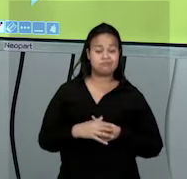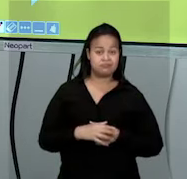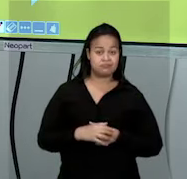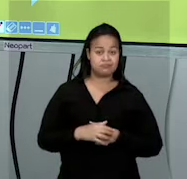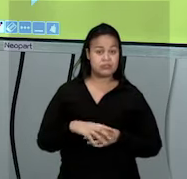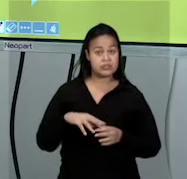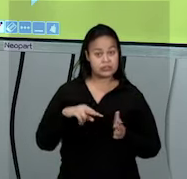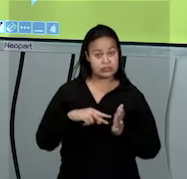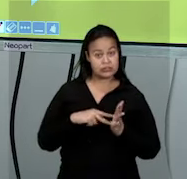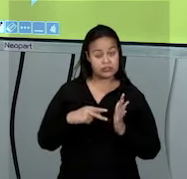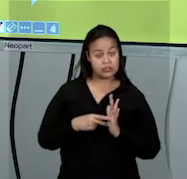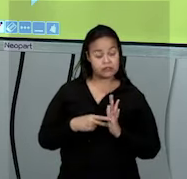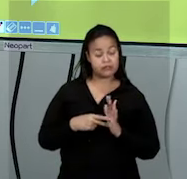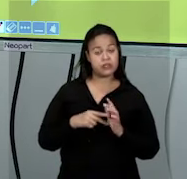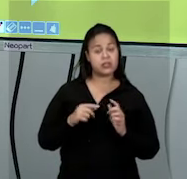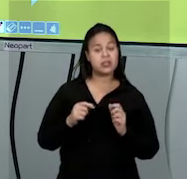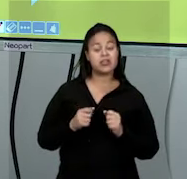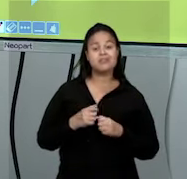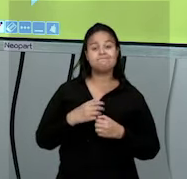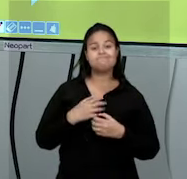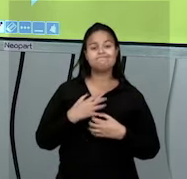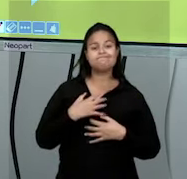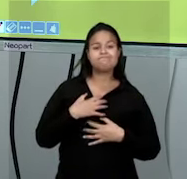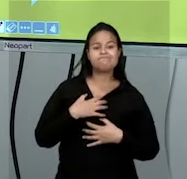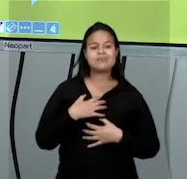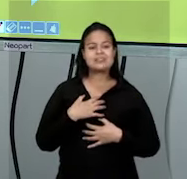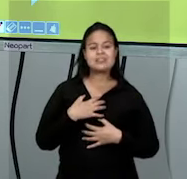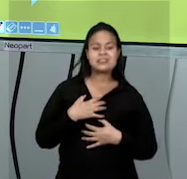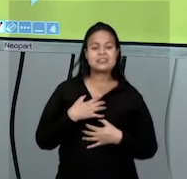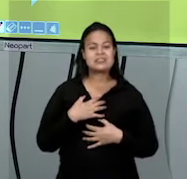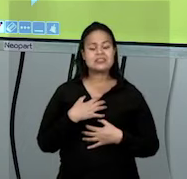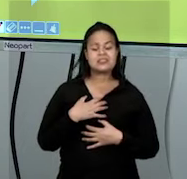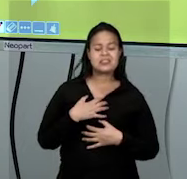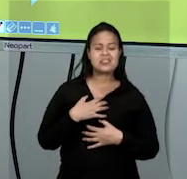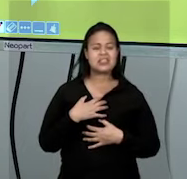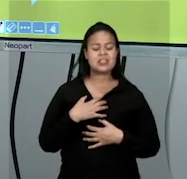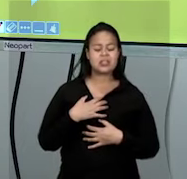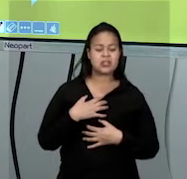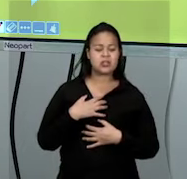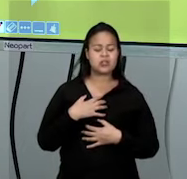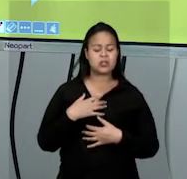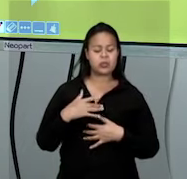eu passo a não sentir bem o